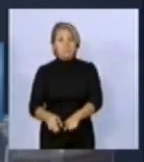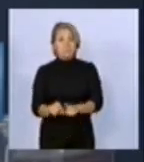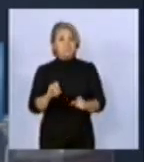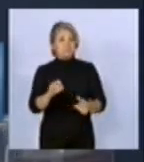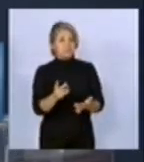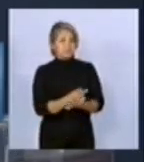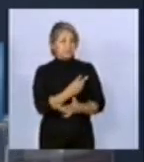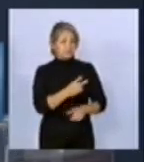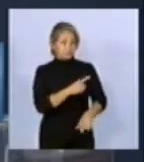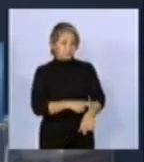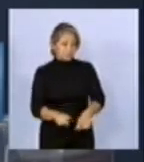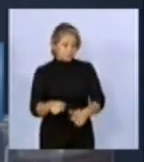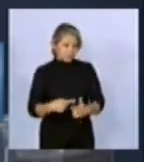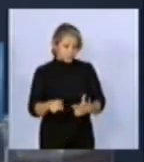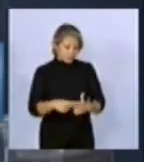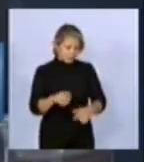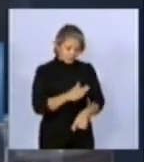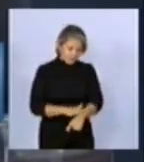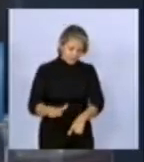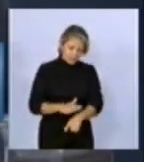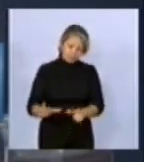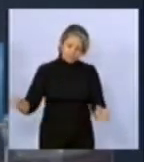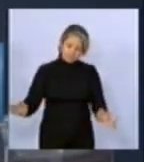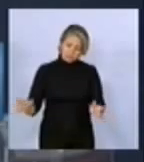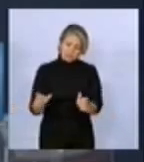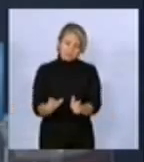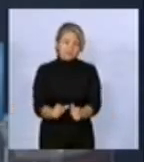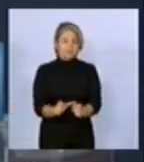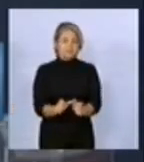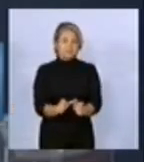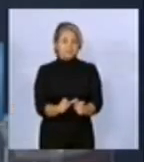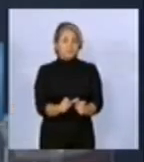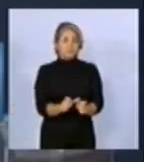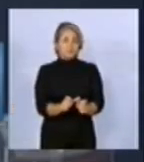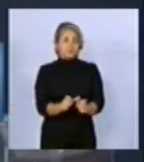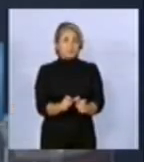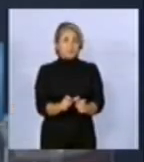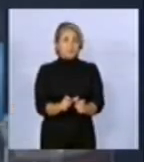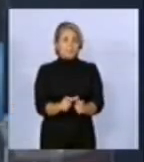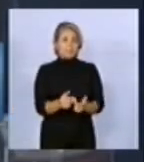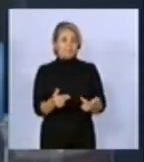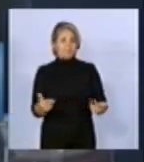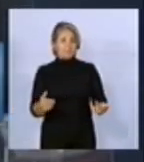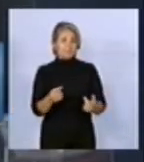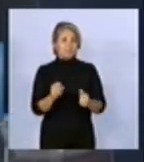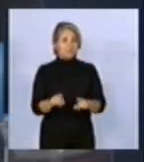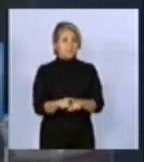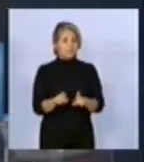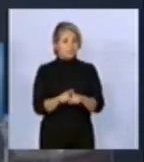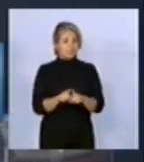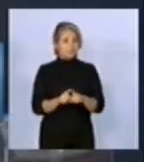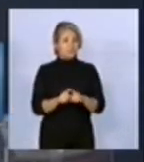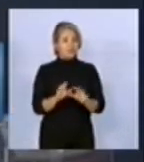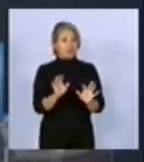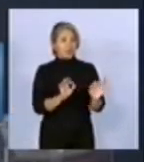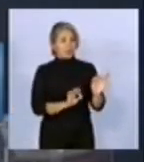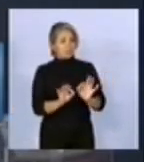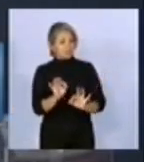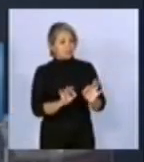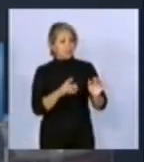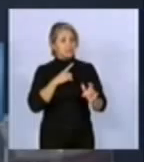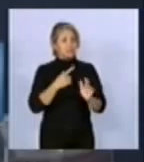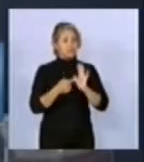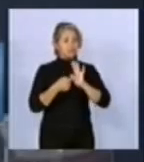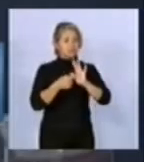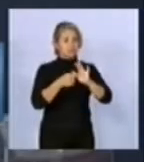colheita haverá uma redução no redução na sua eficiência e no controle da erosão então eu trouxe algumas fotos para